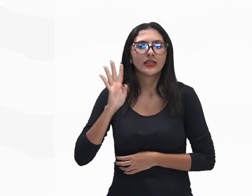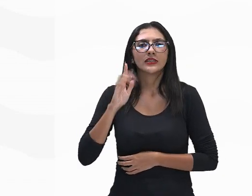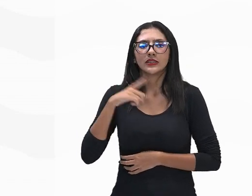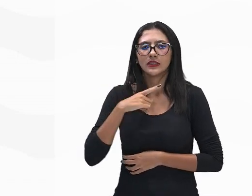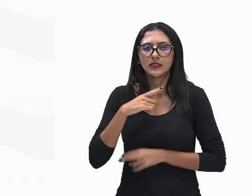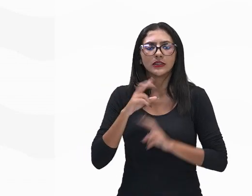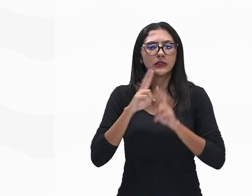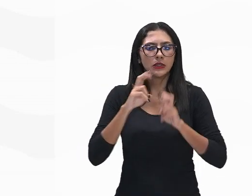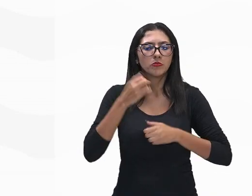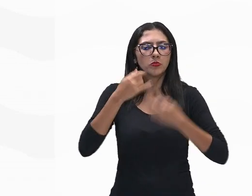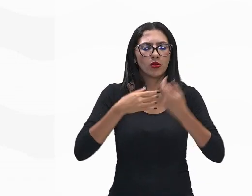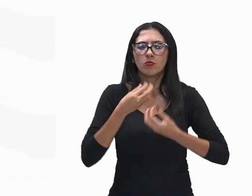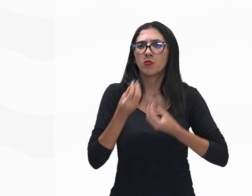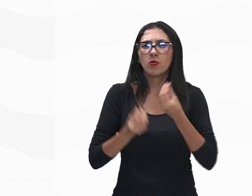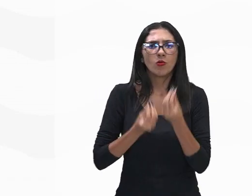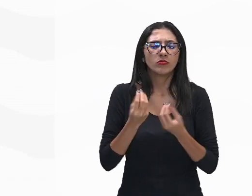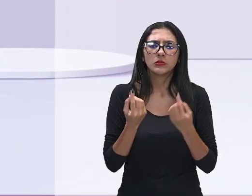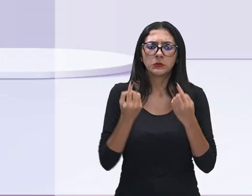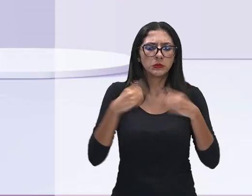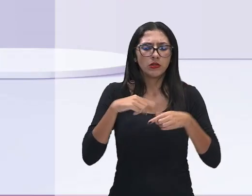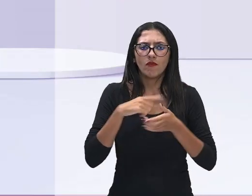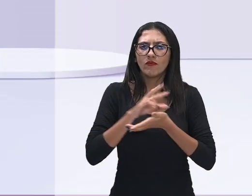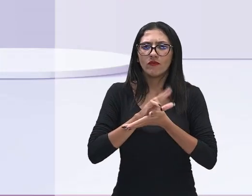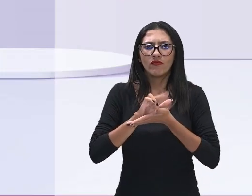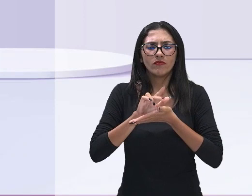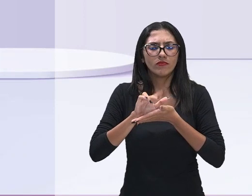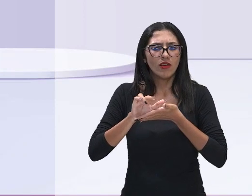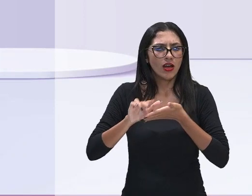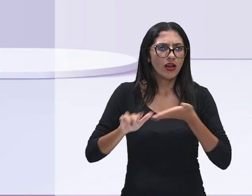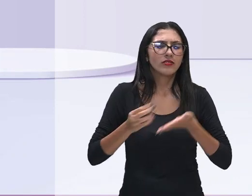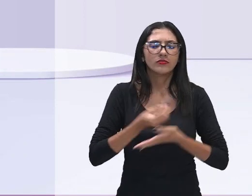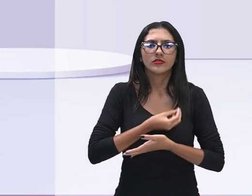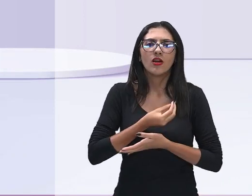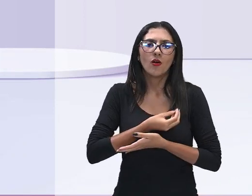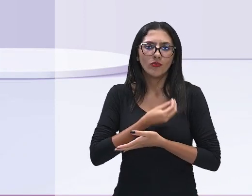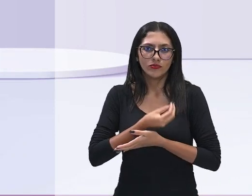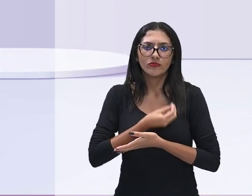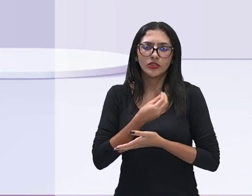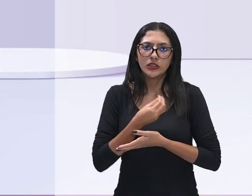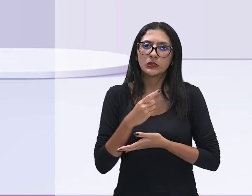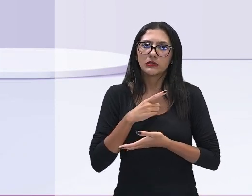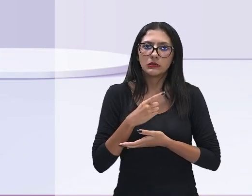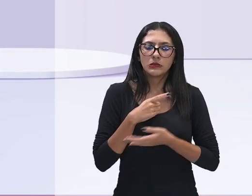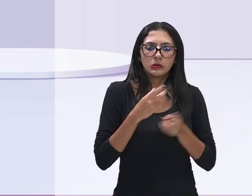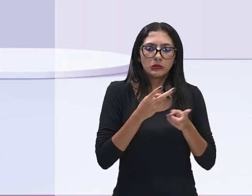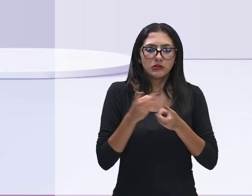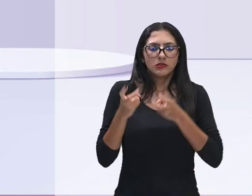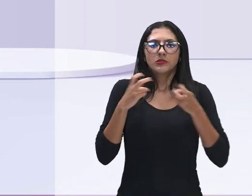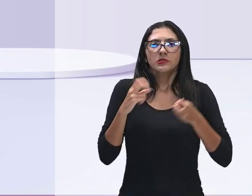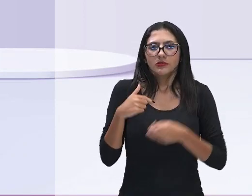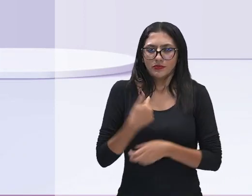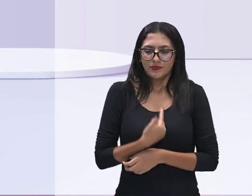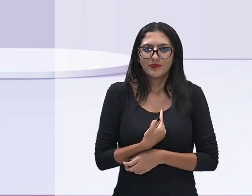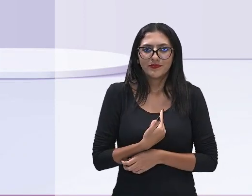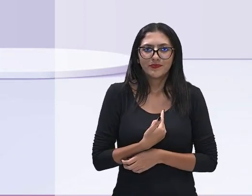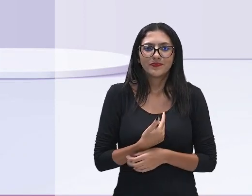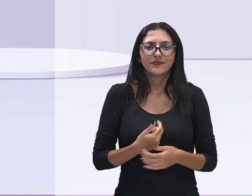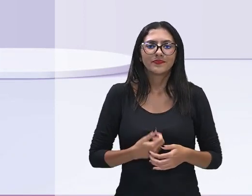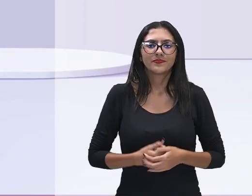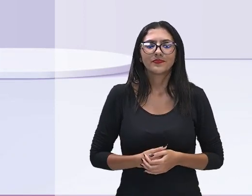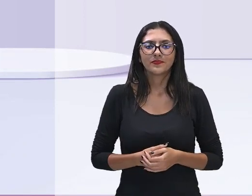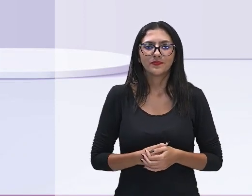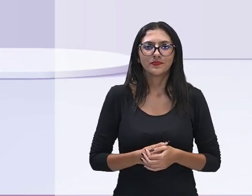de como enfrentar aí os desafios que a vida pode colocar diante de você, tá? E